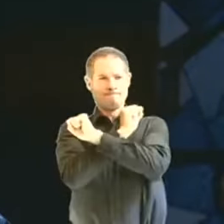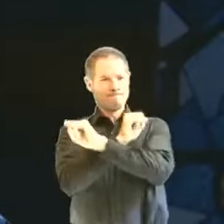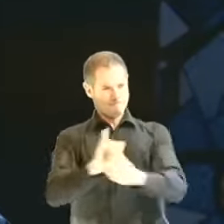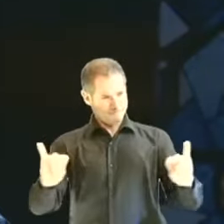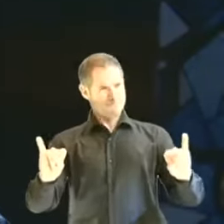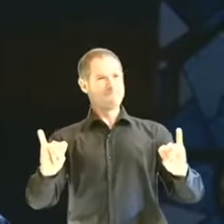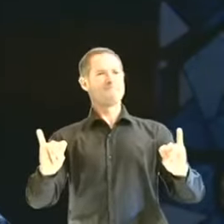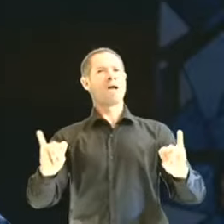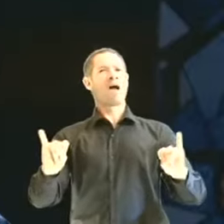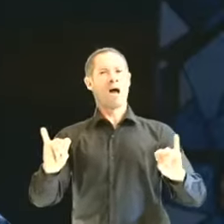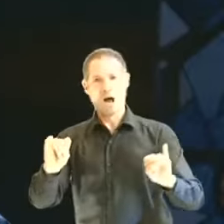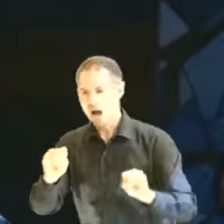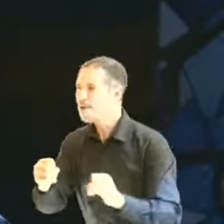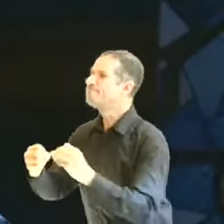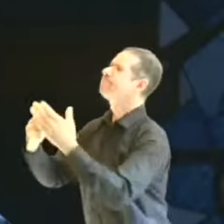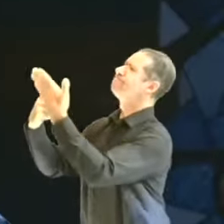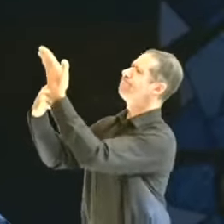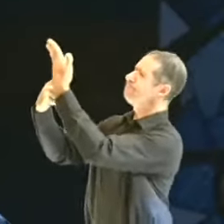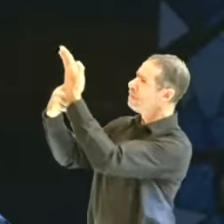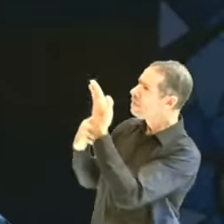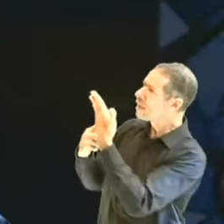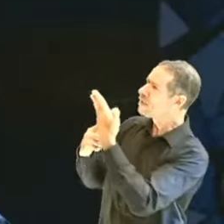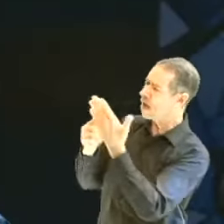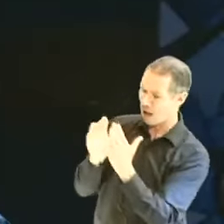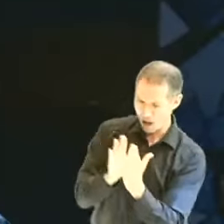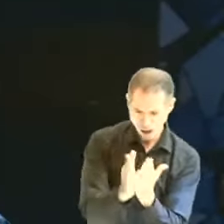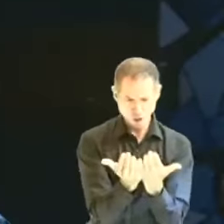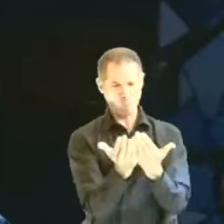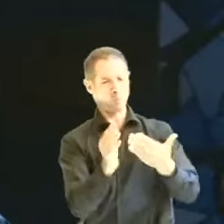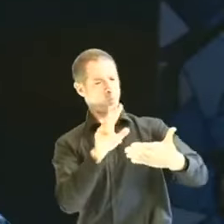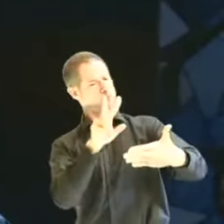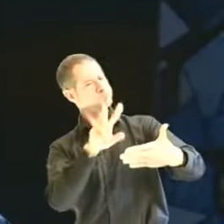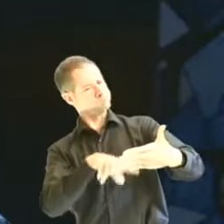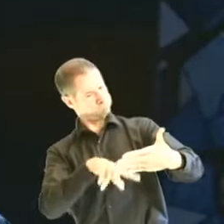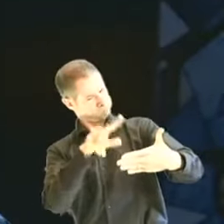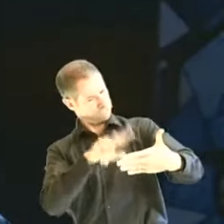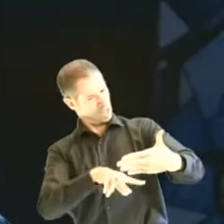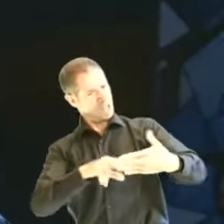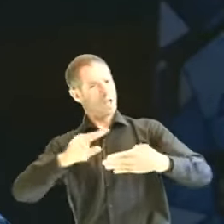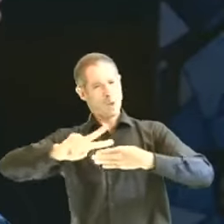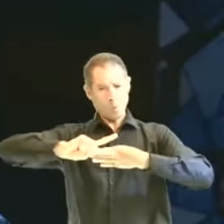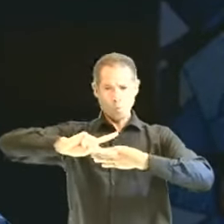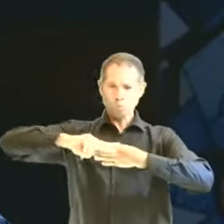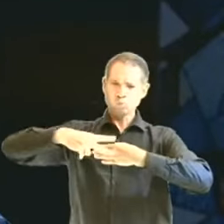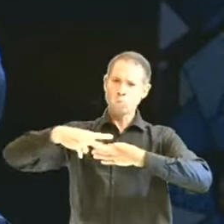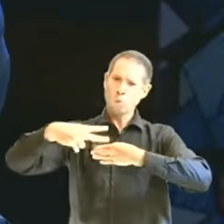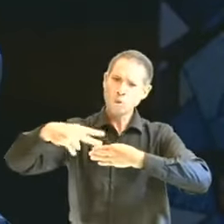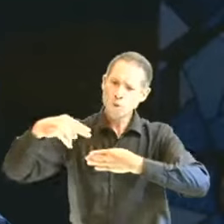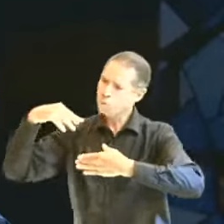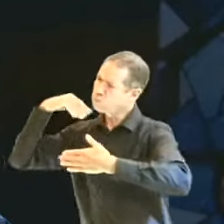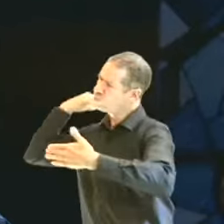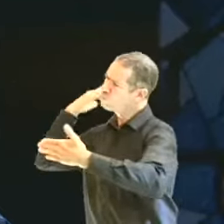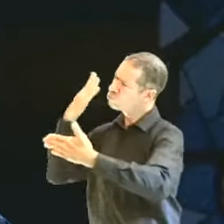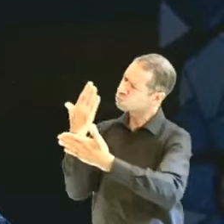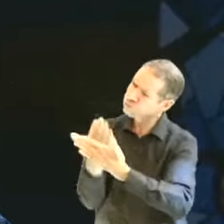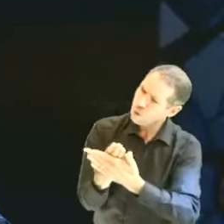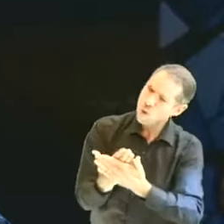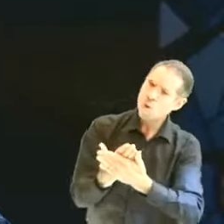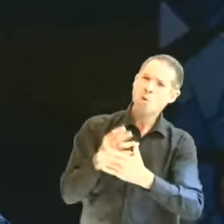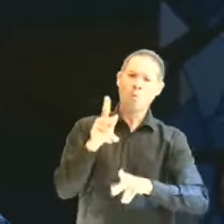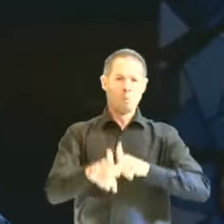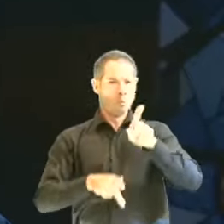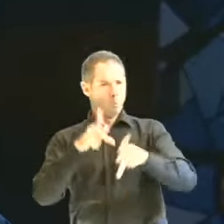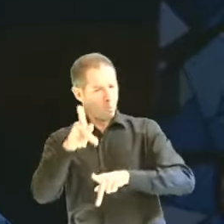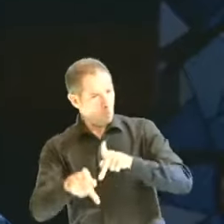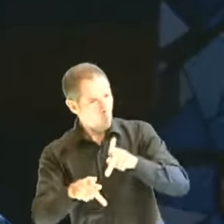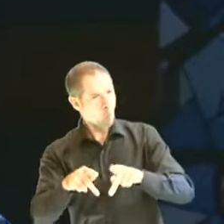foram aquelas reveladas nas Escrituras Sagradas durante a história da saída do povo de Deus